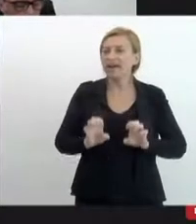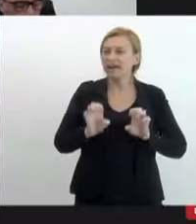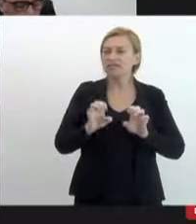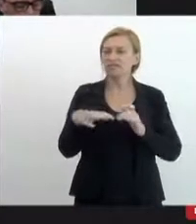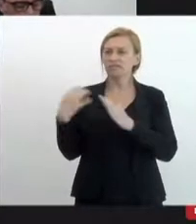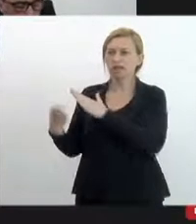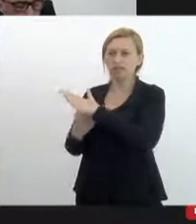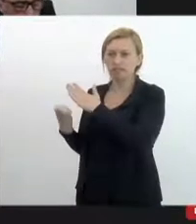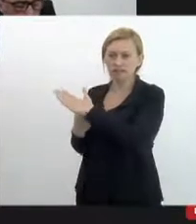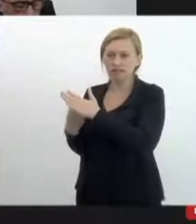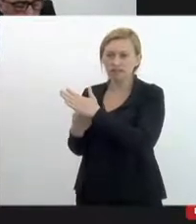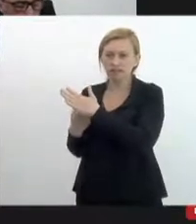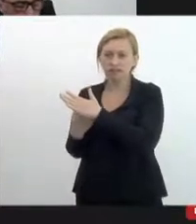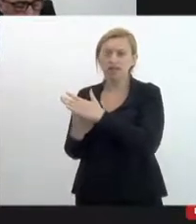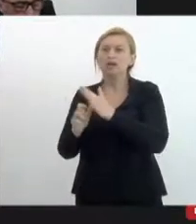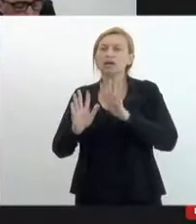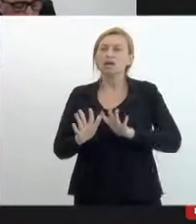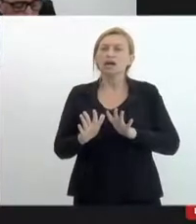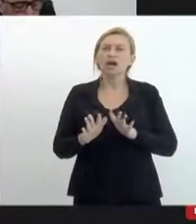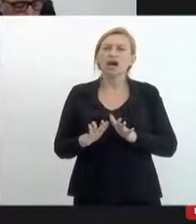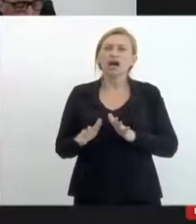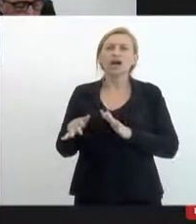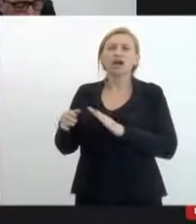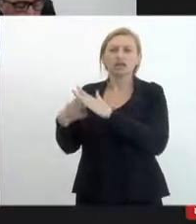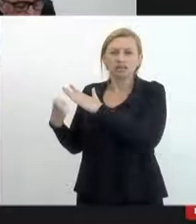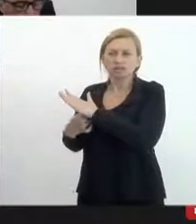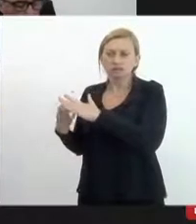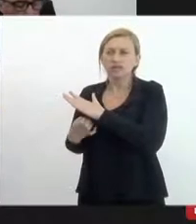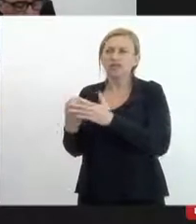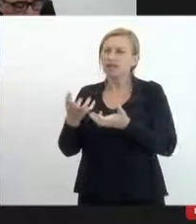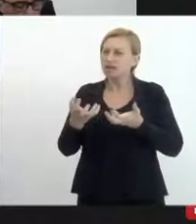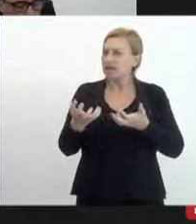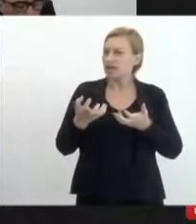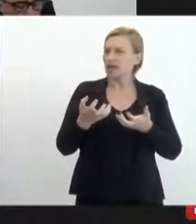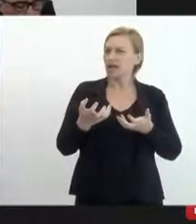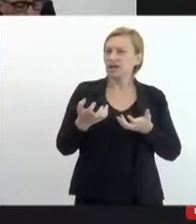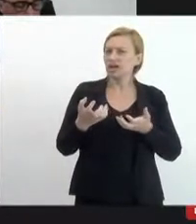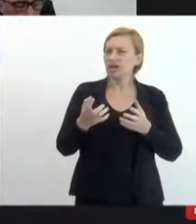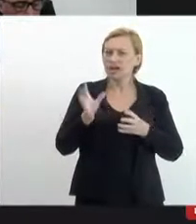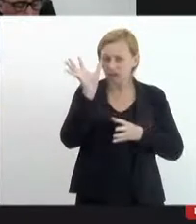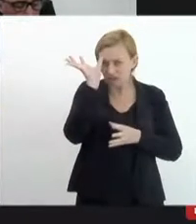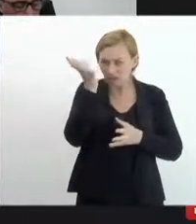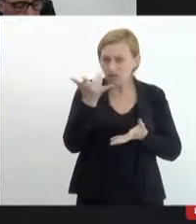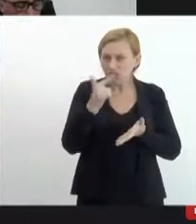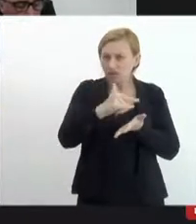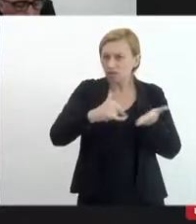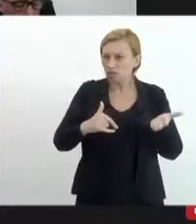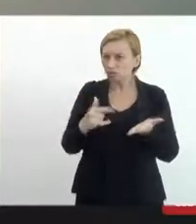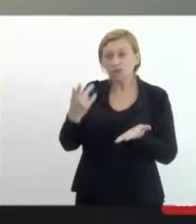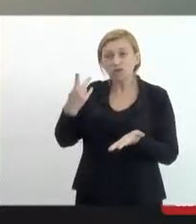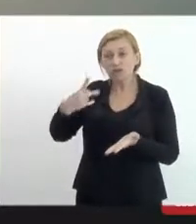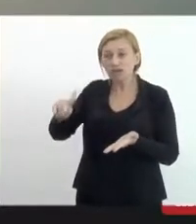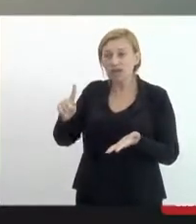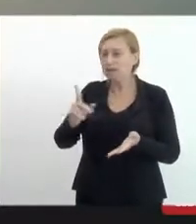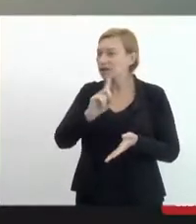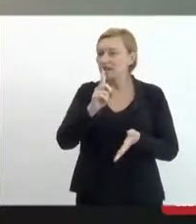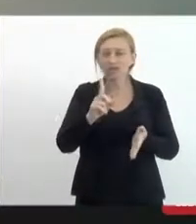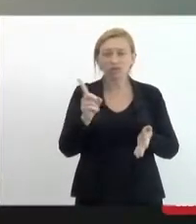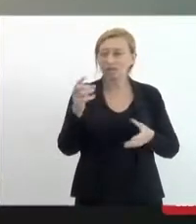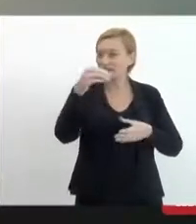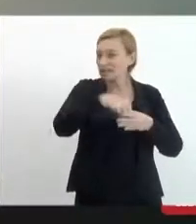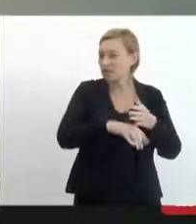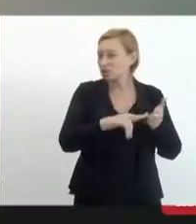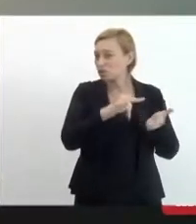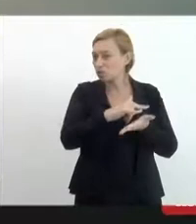empresas, as empresas tentam atender aquilo que já está nos documentos deles, mas aquilo que não está,